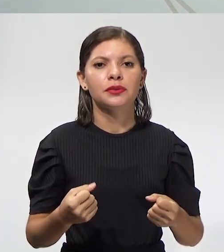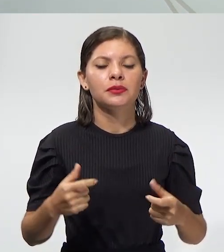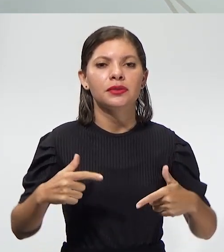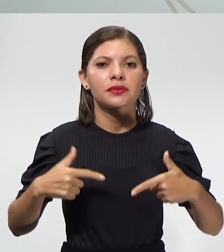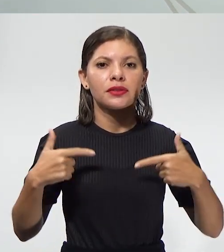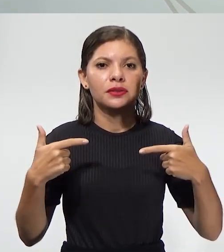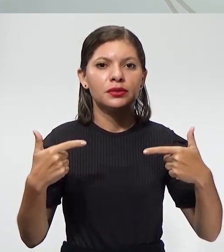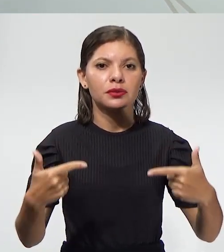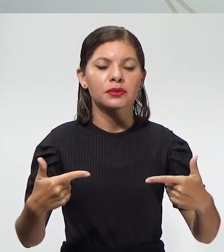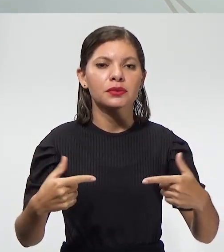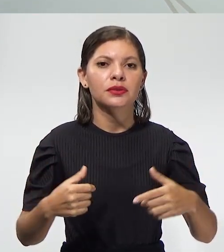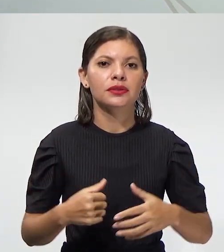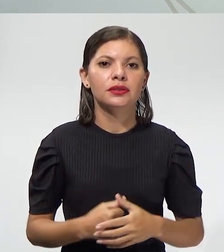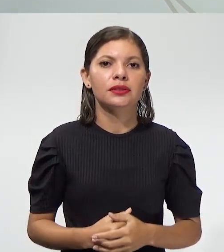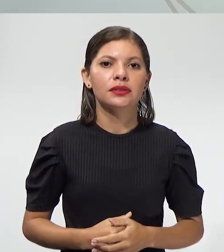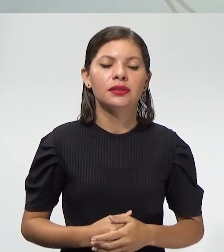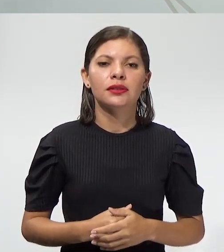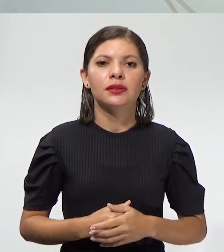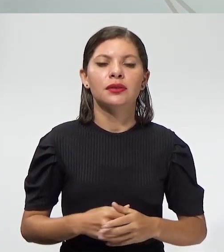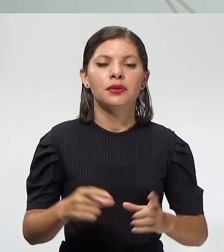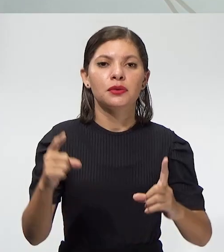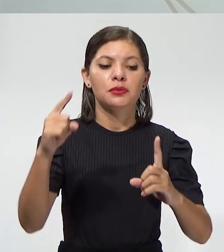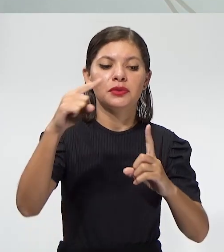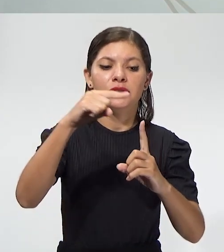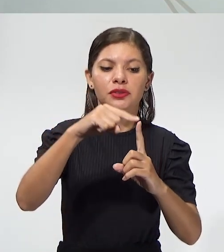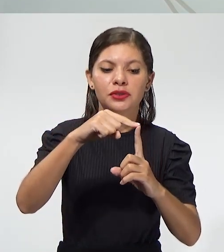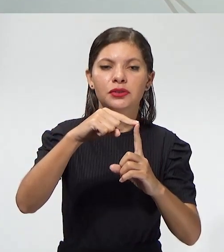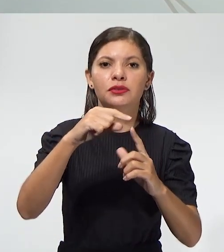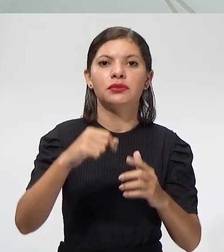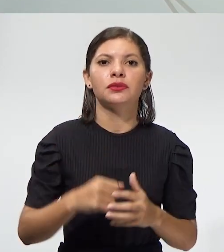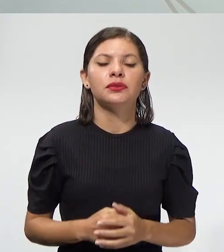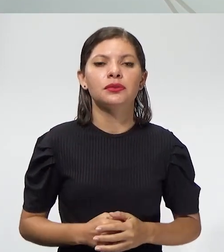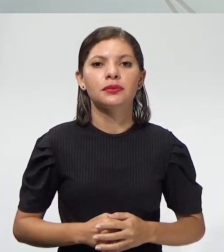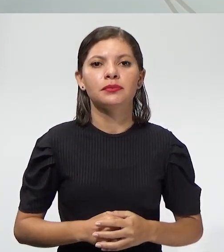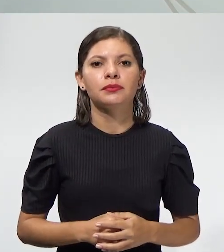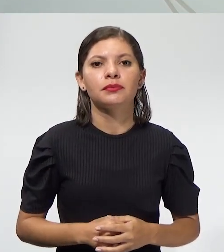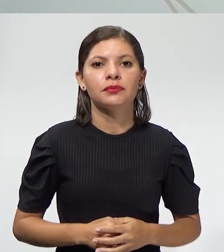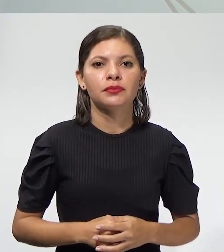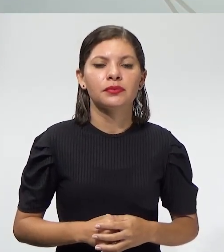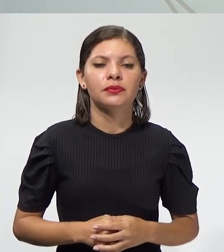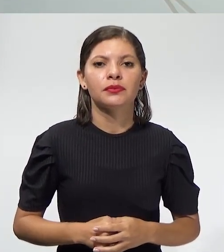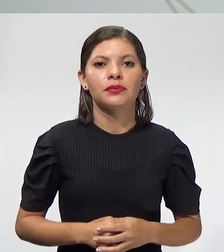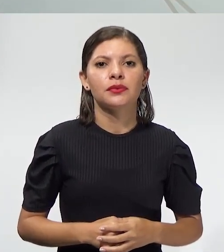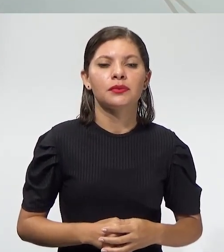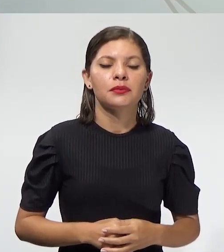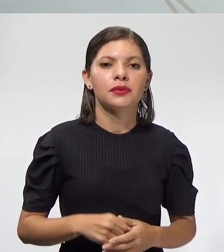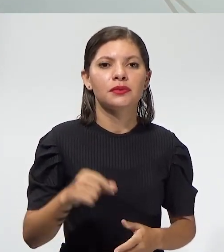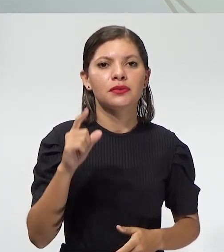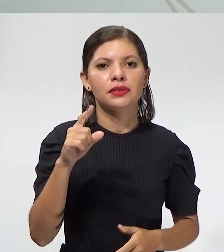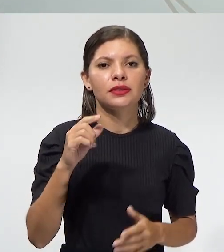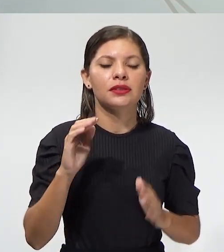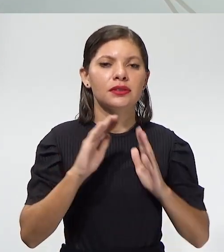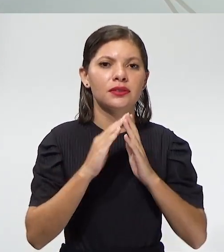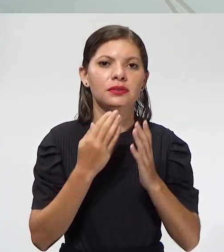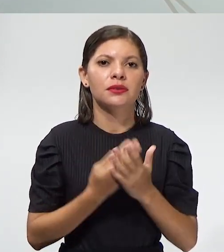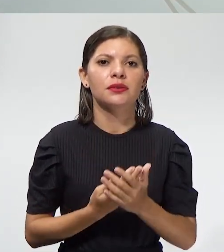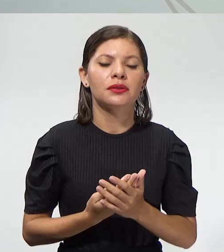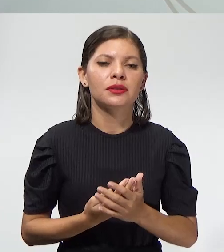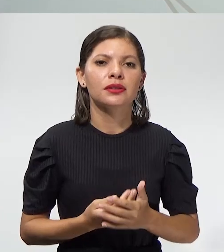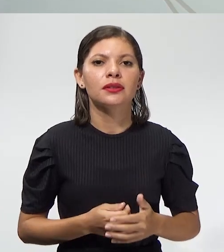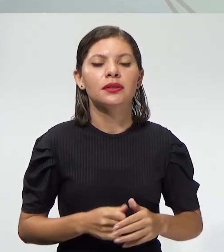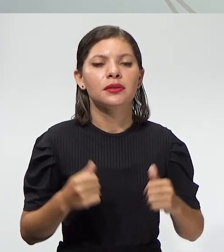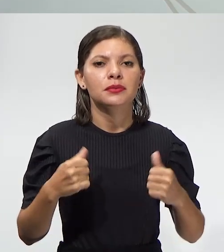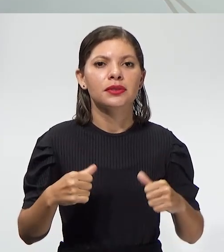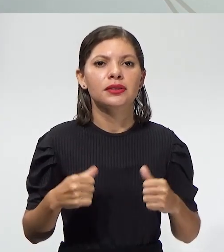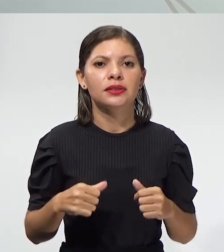estar disponíveis para redefinir ações, redefinir até mesmo objetivos, conforme as dúvidas e conforme